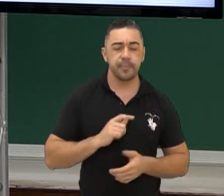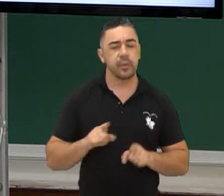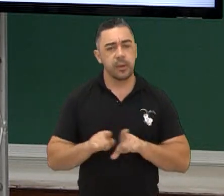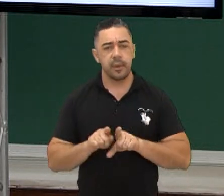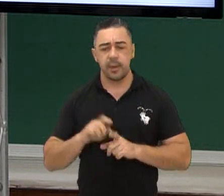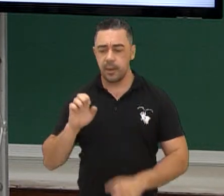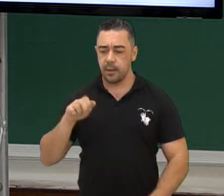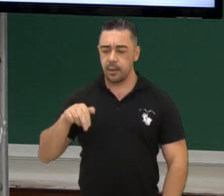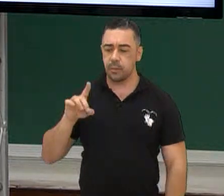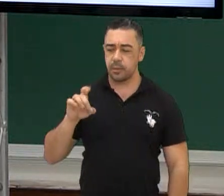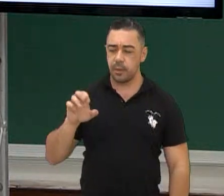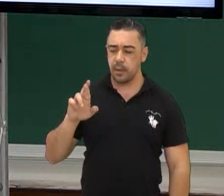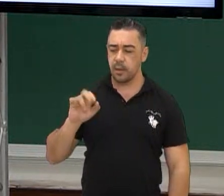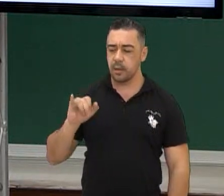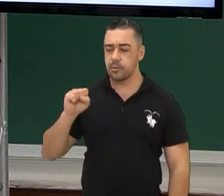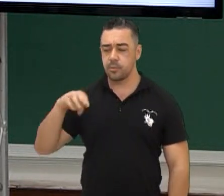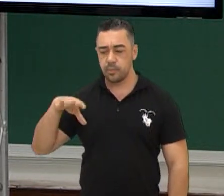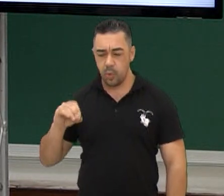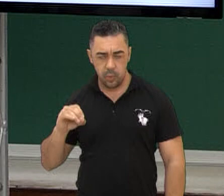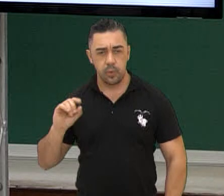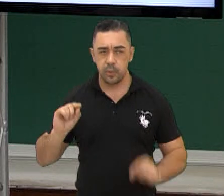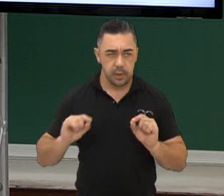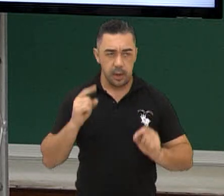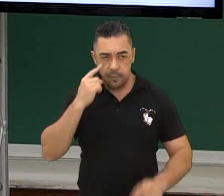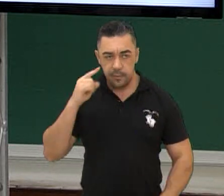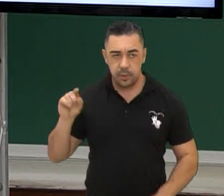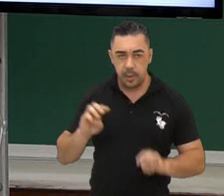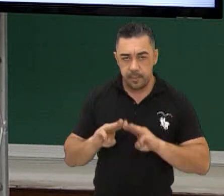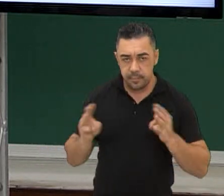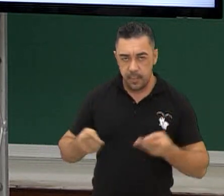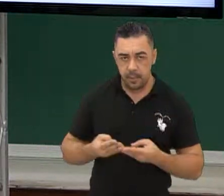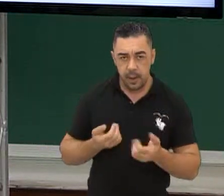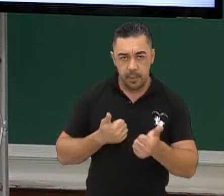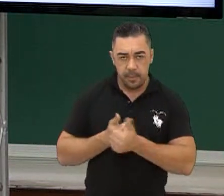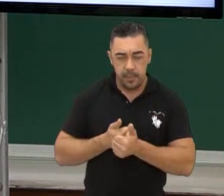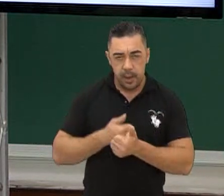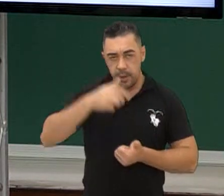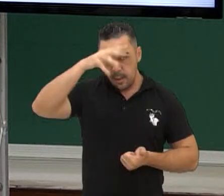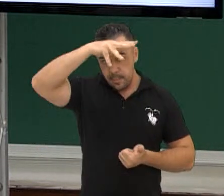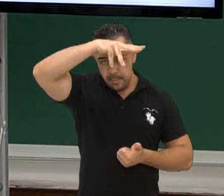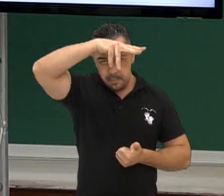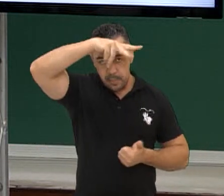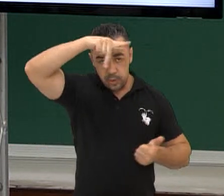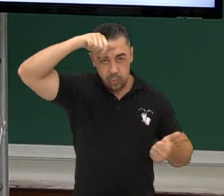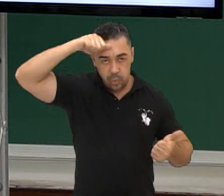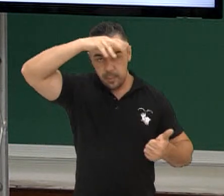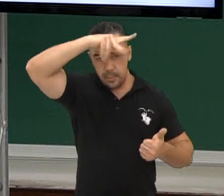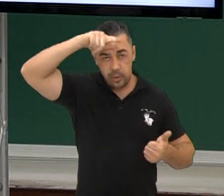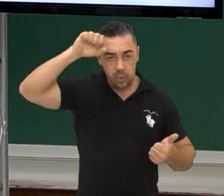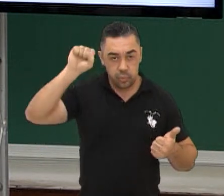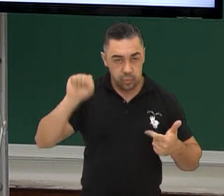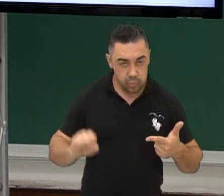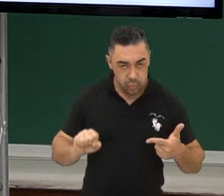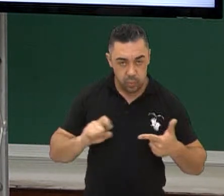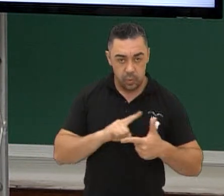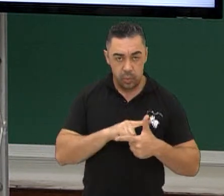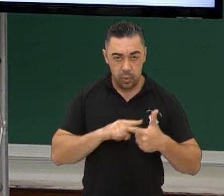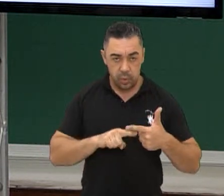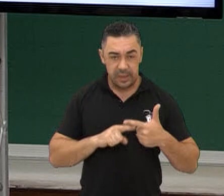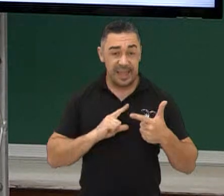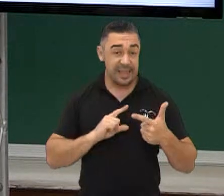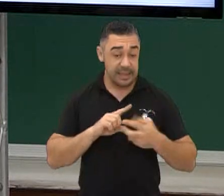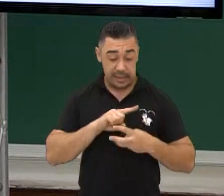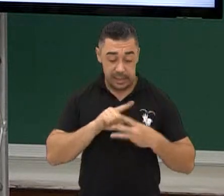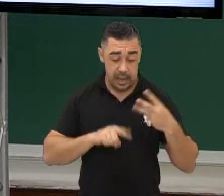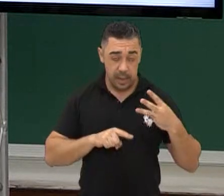endemismo. Por quê? Se vocês olharem aqui no mapa, ó, ele está aqui na região de Mato Grosso e Mato Grosso do Sul. Ele é um encontro de 3 biomas, pelo